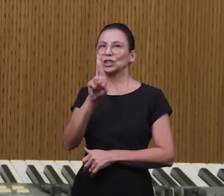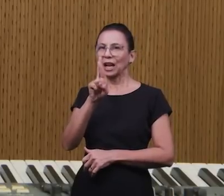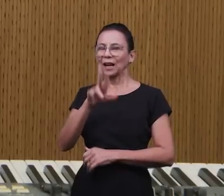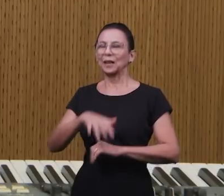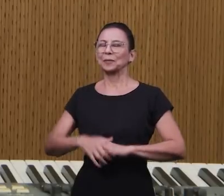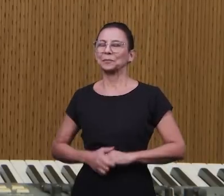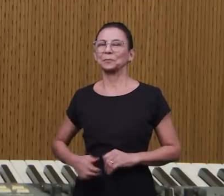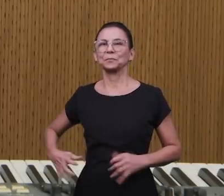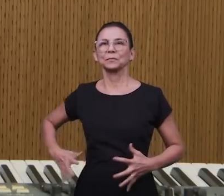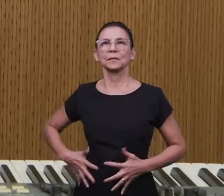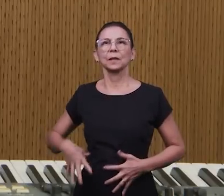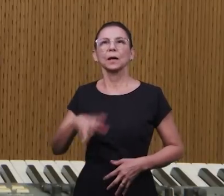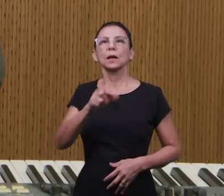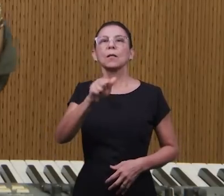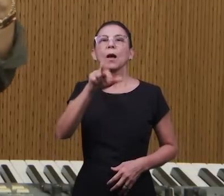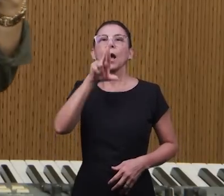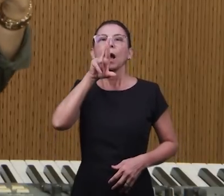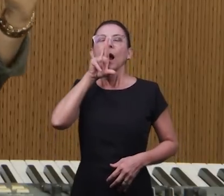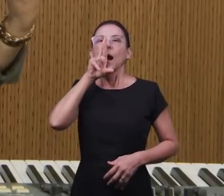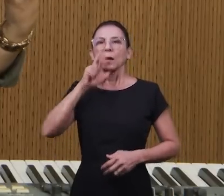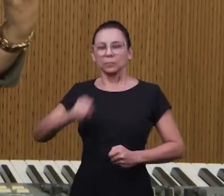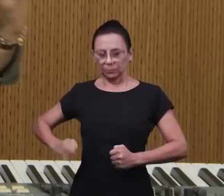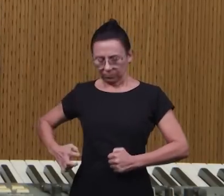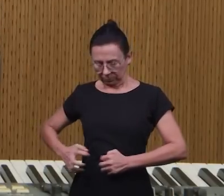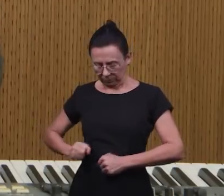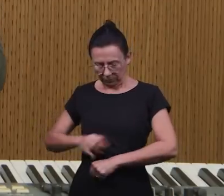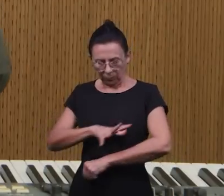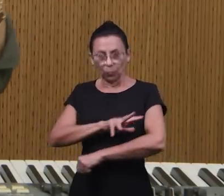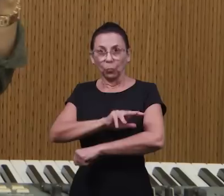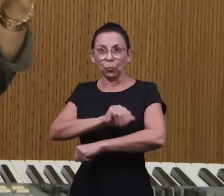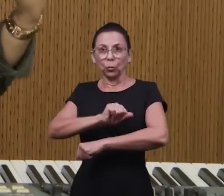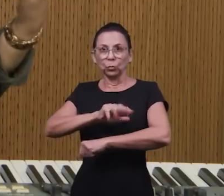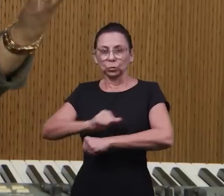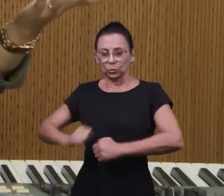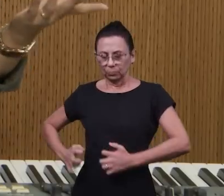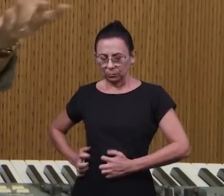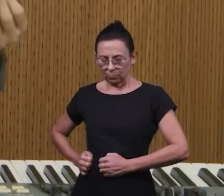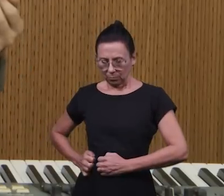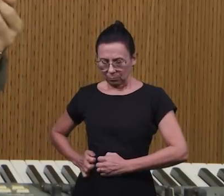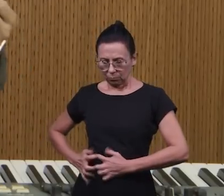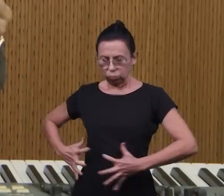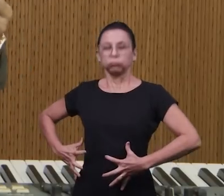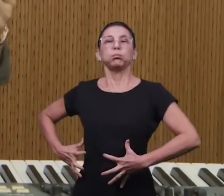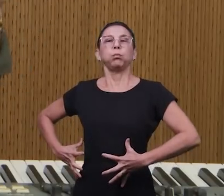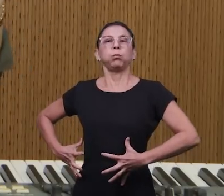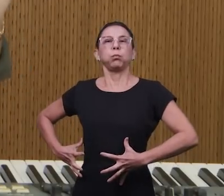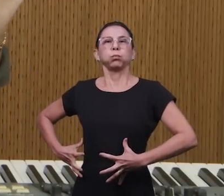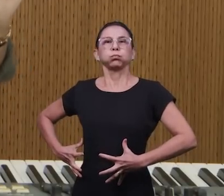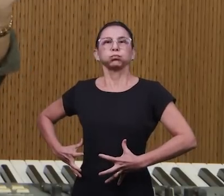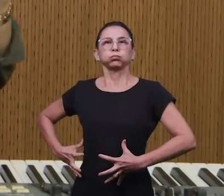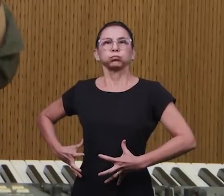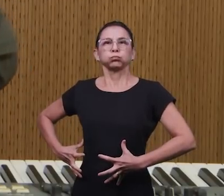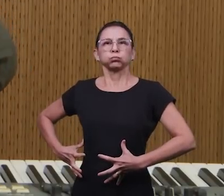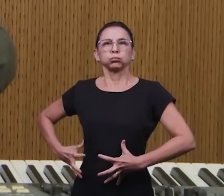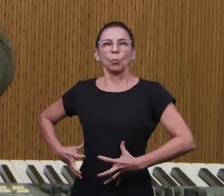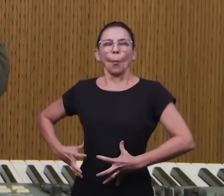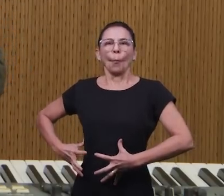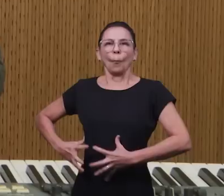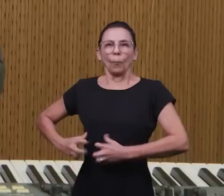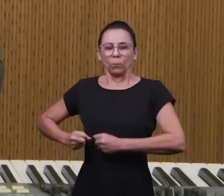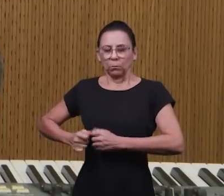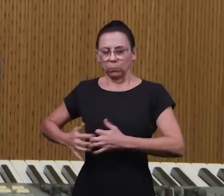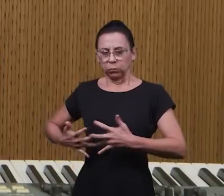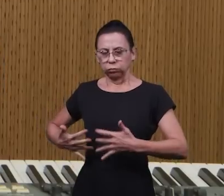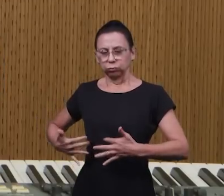você inspira, os músculos se contraem, eles se ativam. Quando você expira, eles